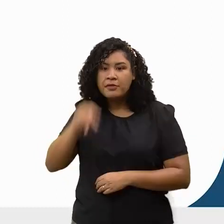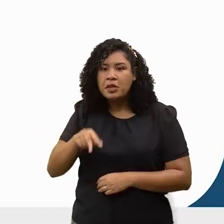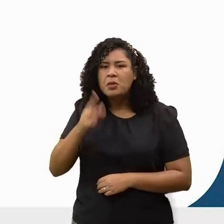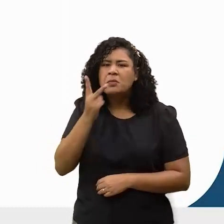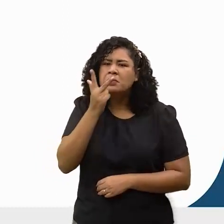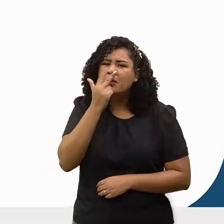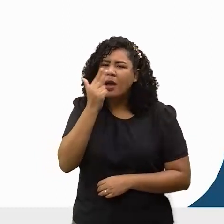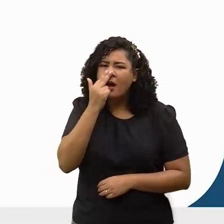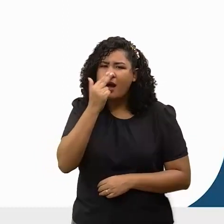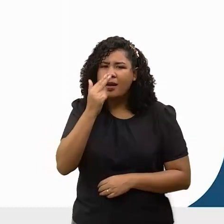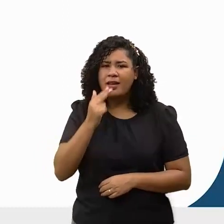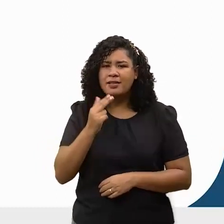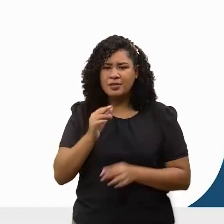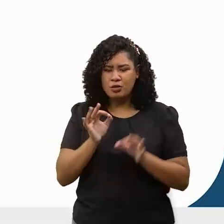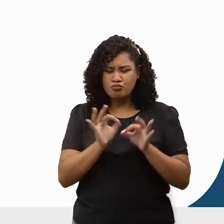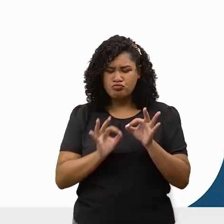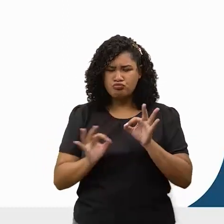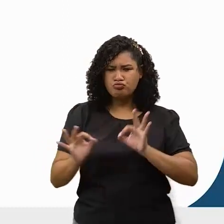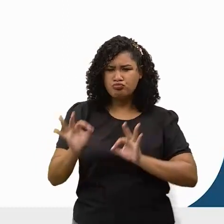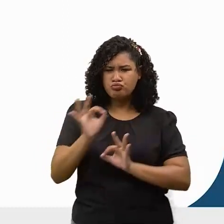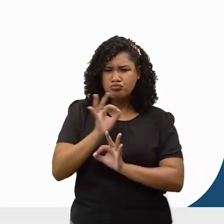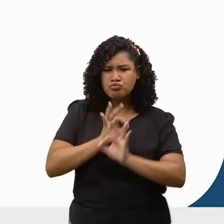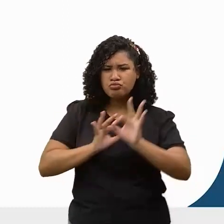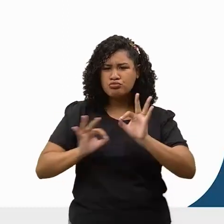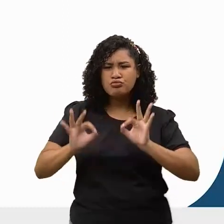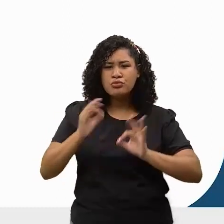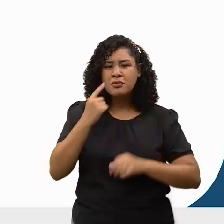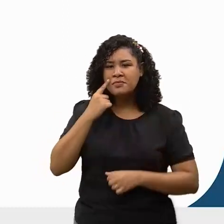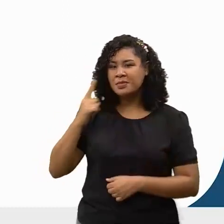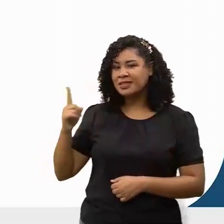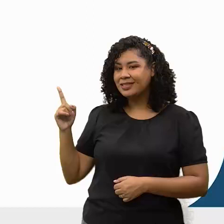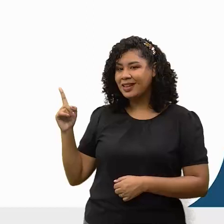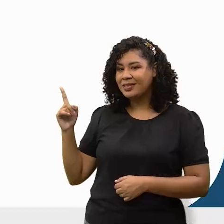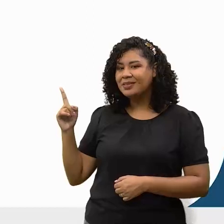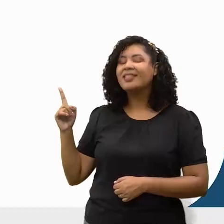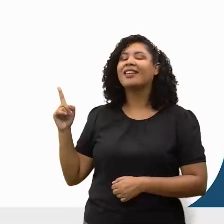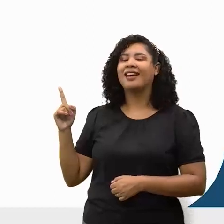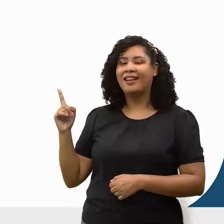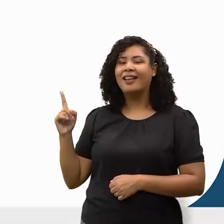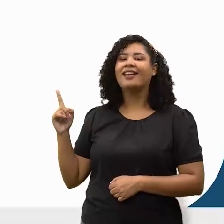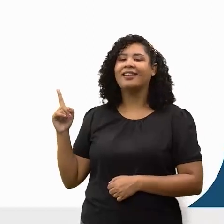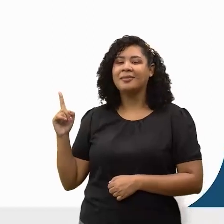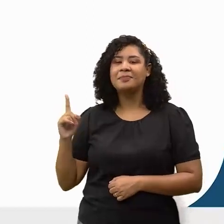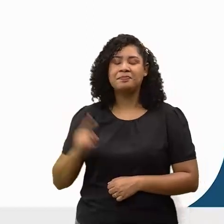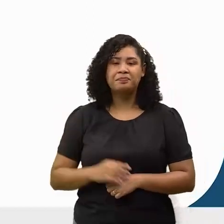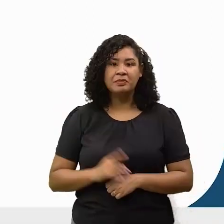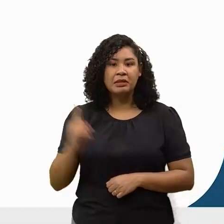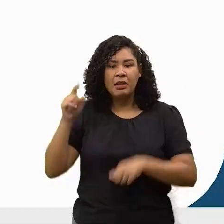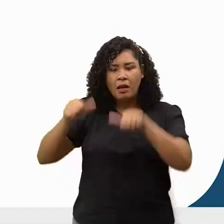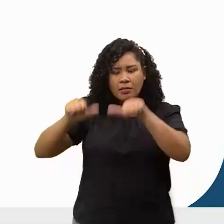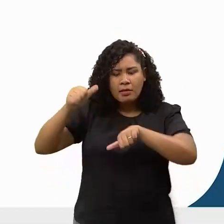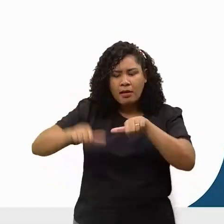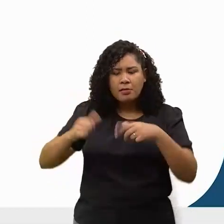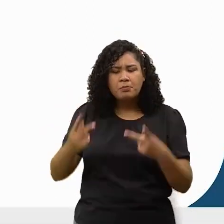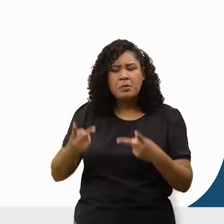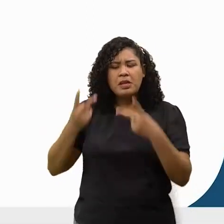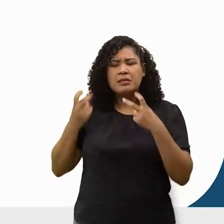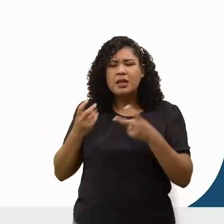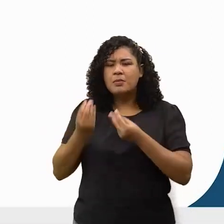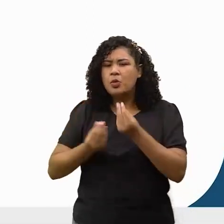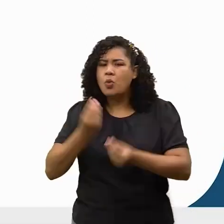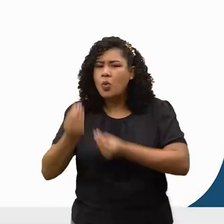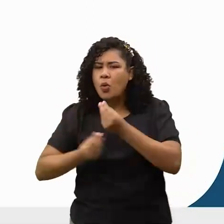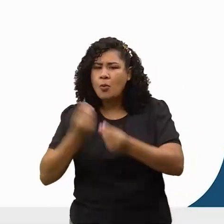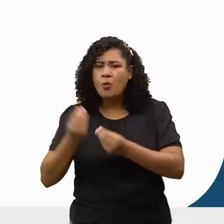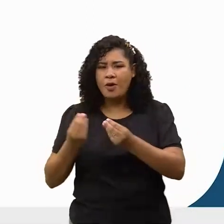como favos de mel. Na verdade, essas células estão mortas, são células vegetais. O que ele está analisando aí é a parede celular de